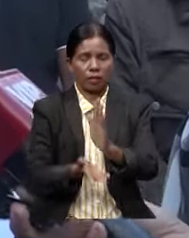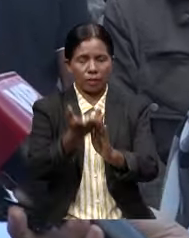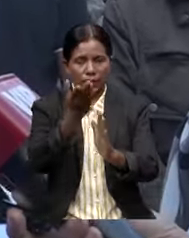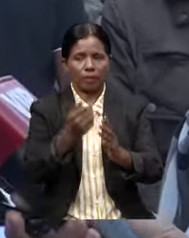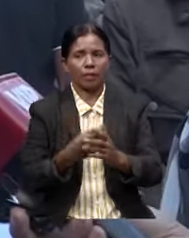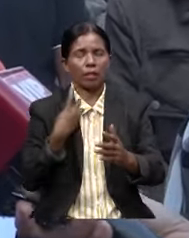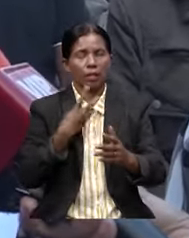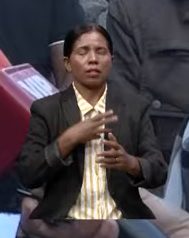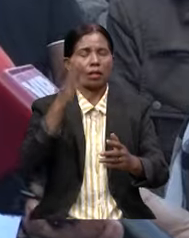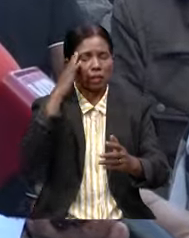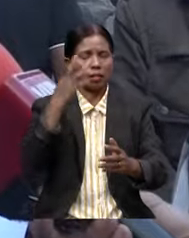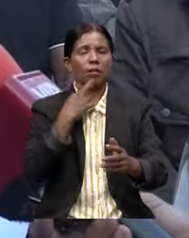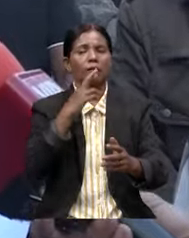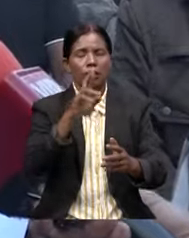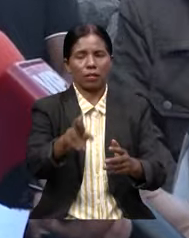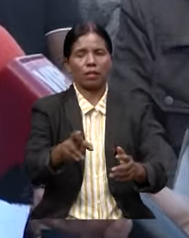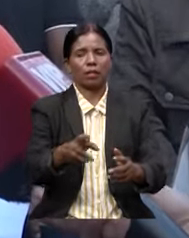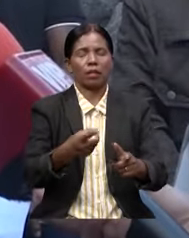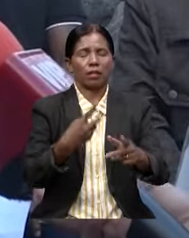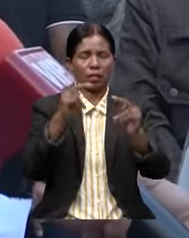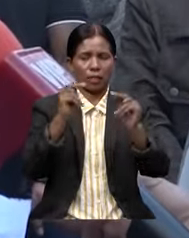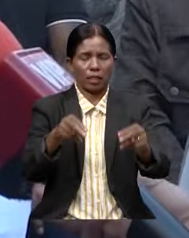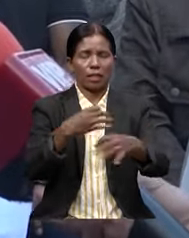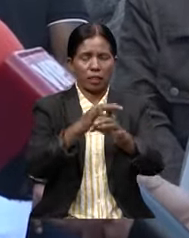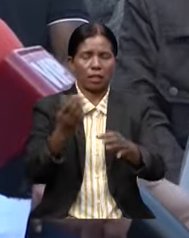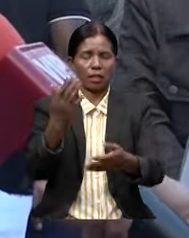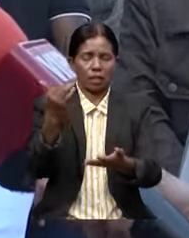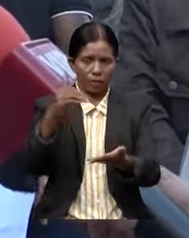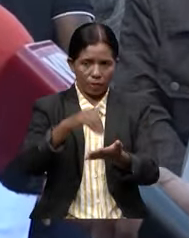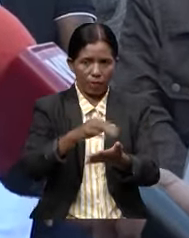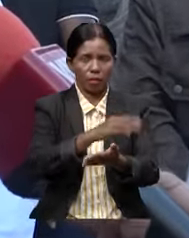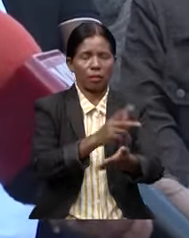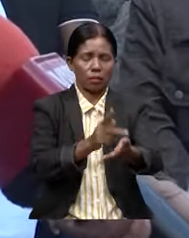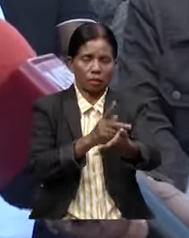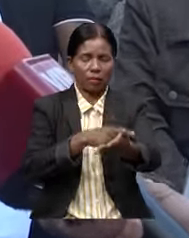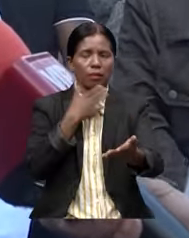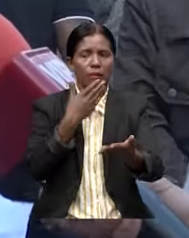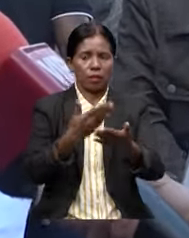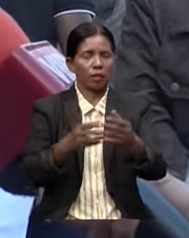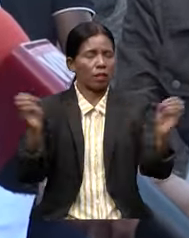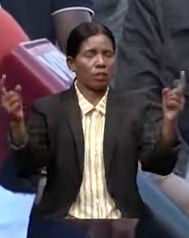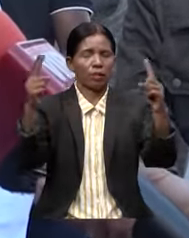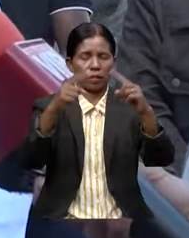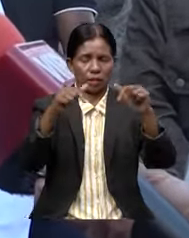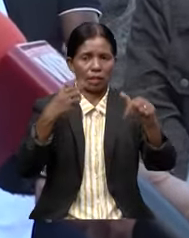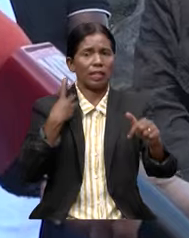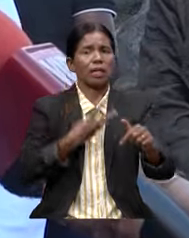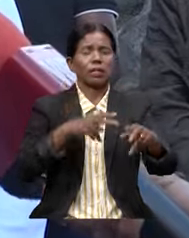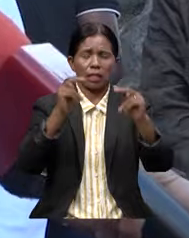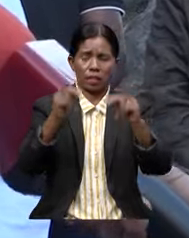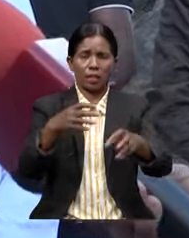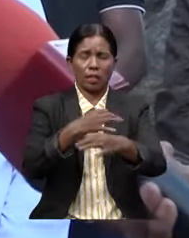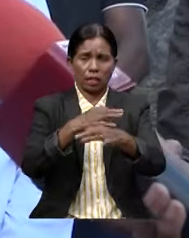né? E tá a recomendação está acima, e tá, tem que fazer na fato, promover a dia cona, mas bem, lá está, né? E tá, tem que